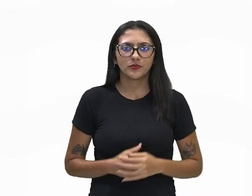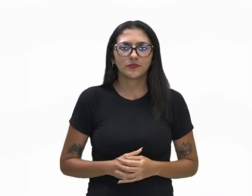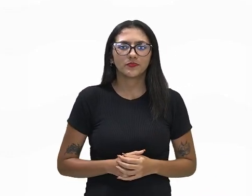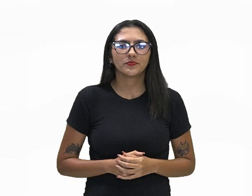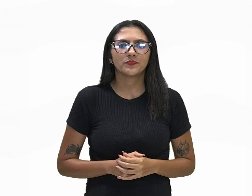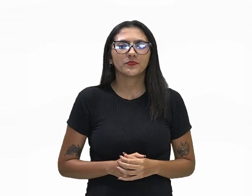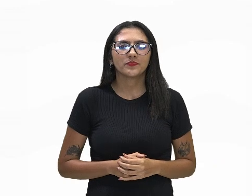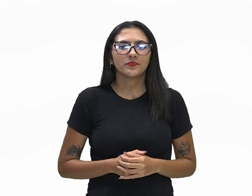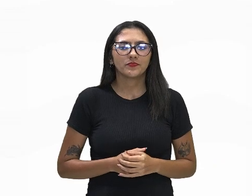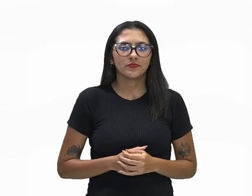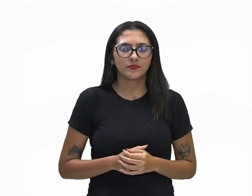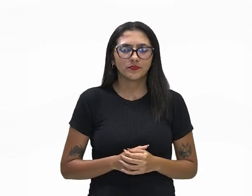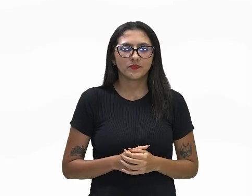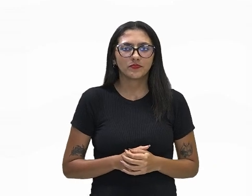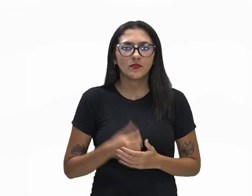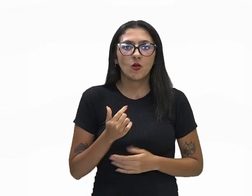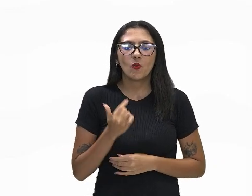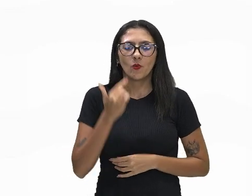Outro